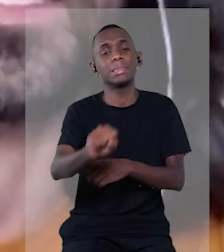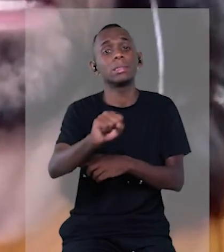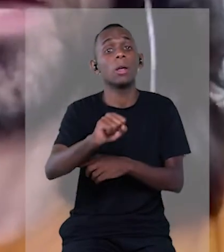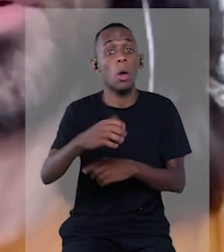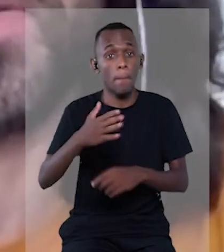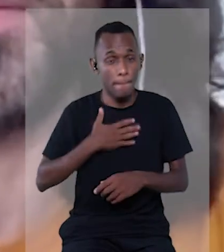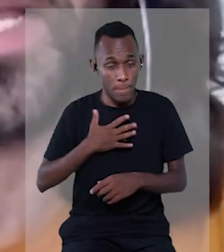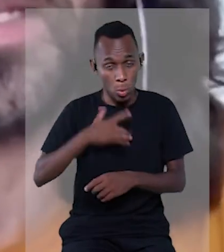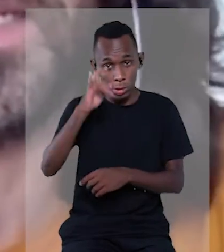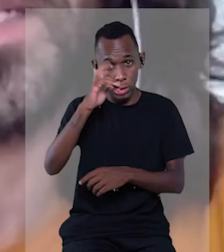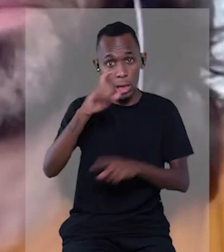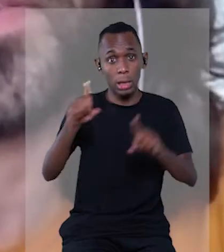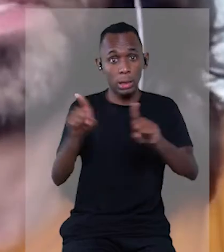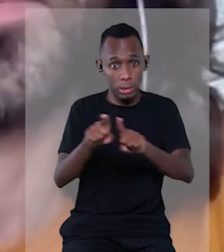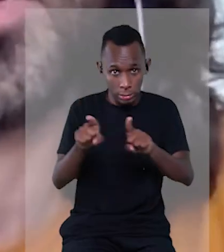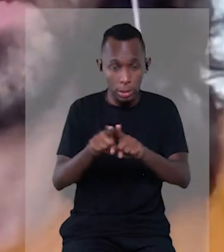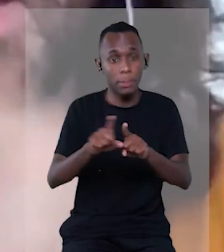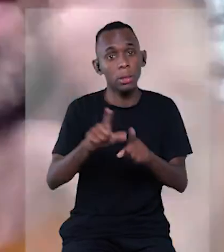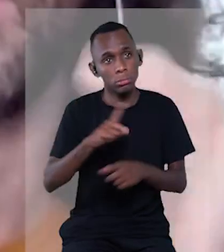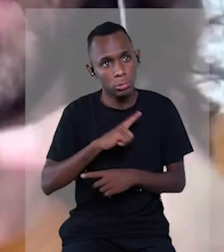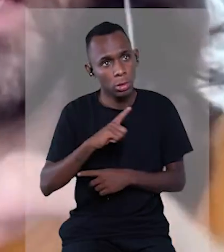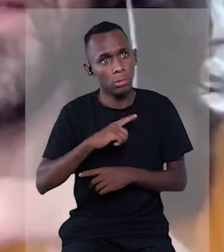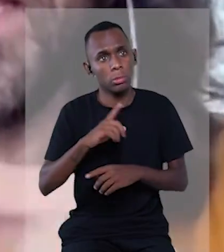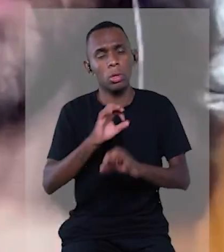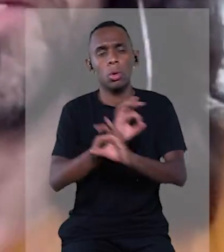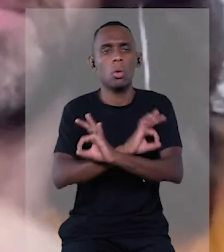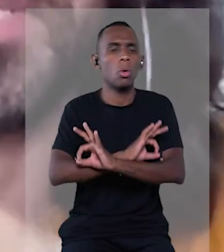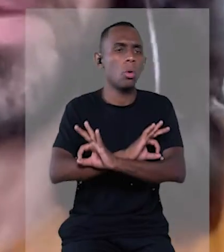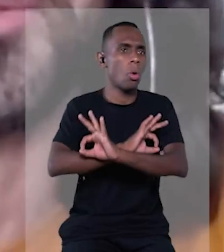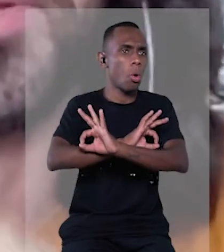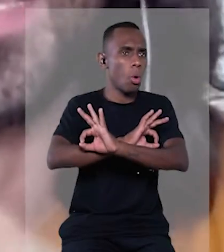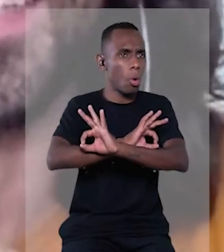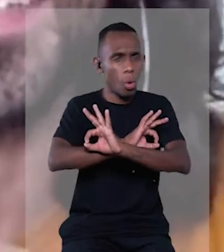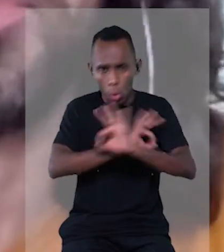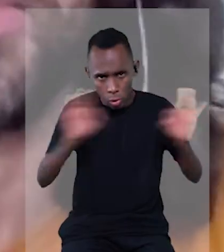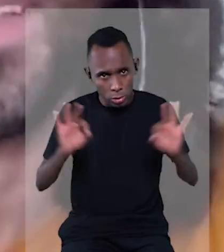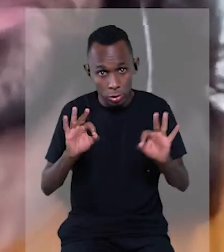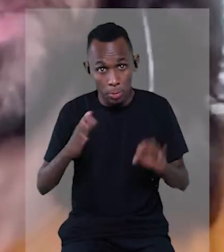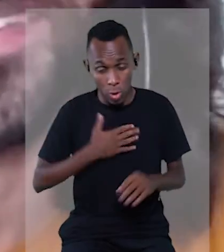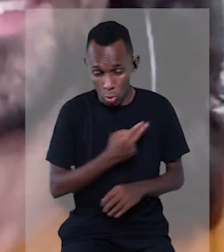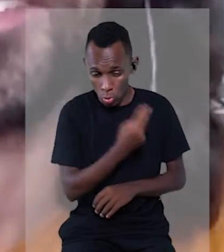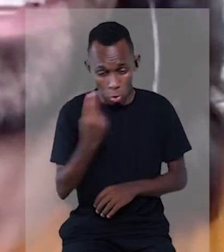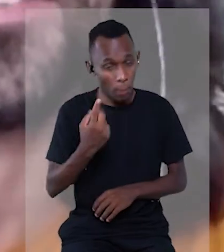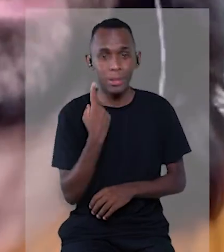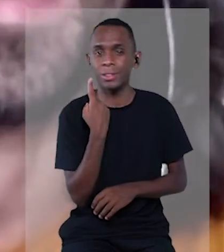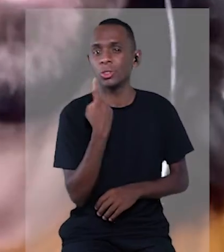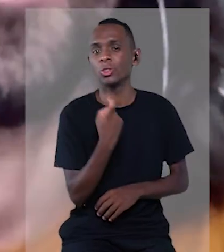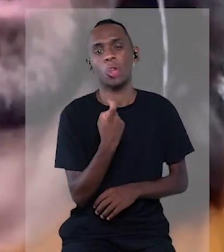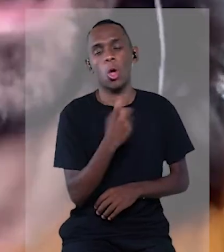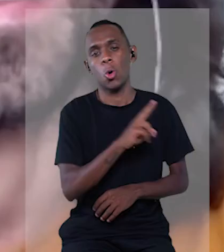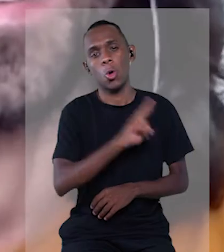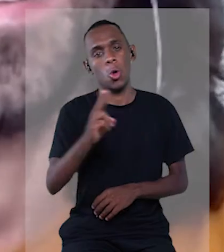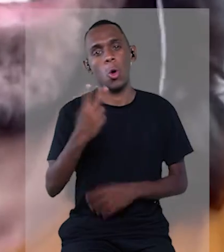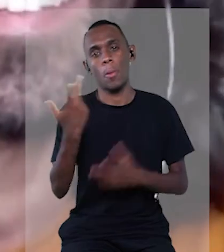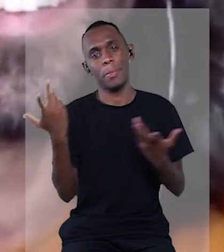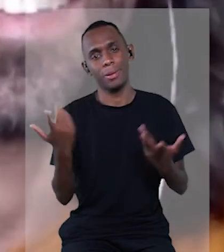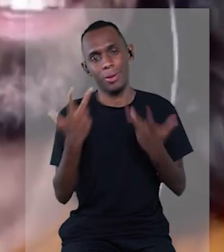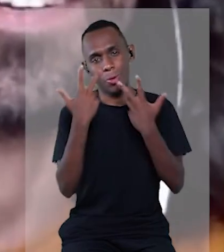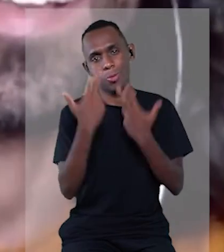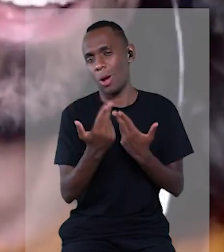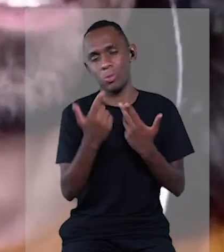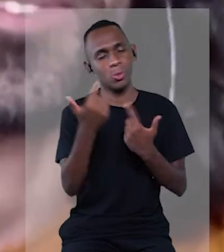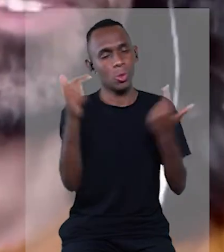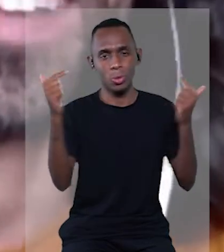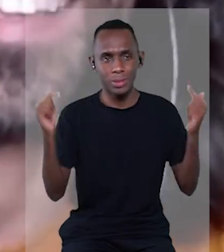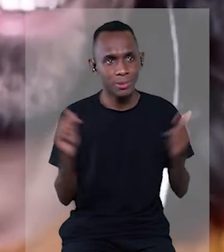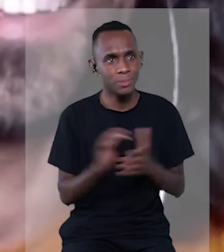o Instagram, @Loraidan, Facebook /Loraidan. É ótimo chamar Loraidan, porque só tem Loraidan,